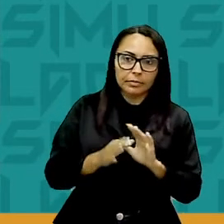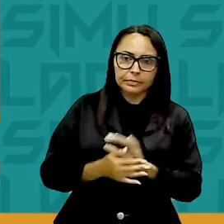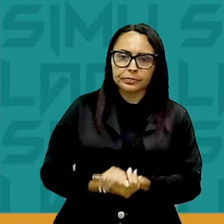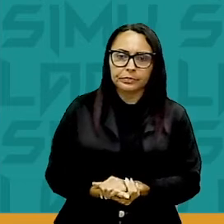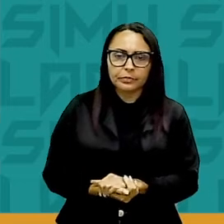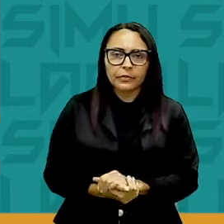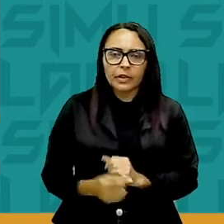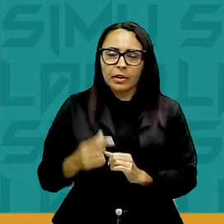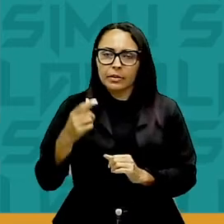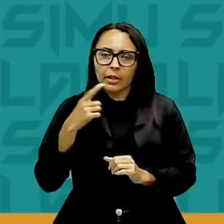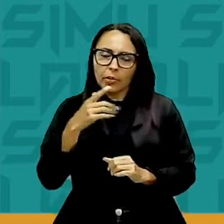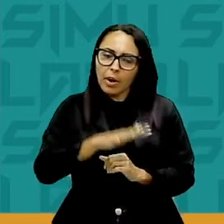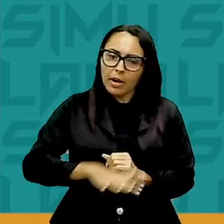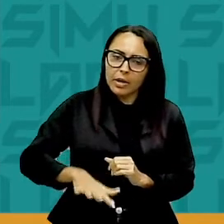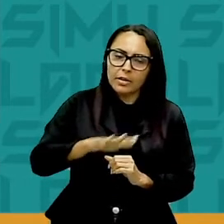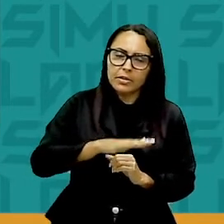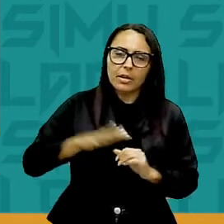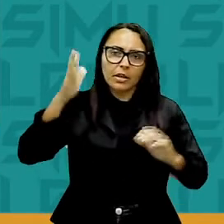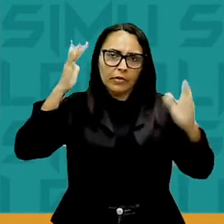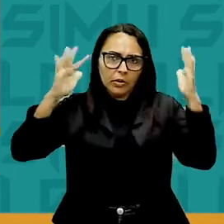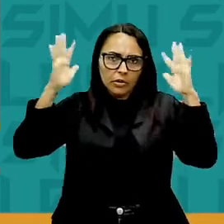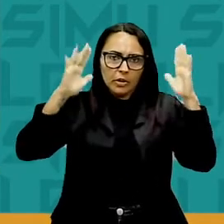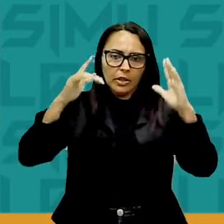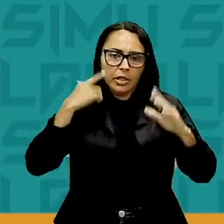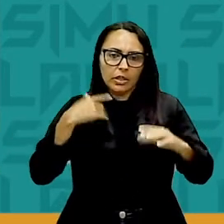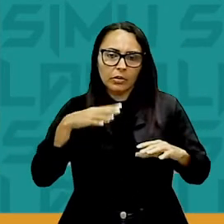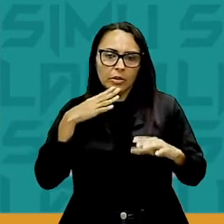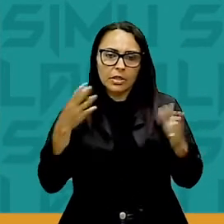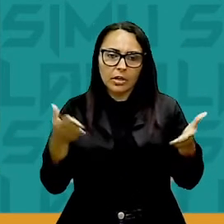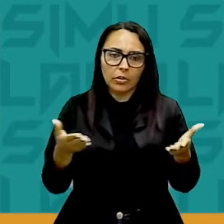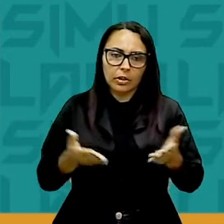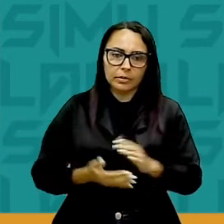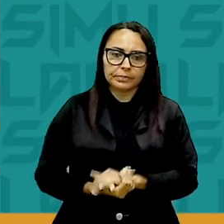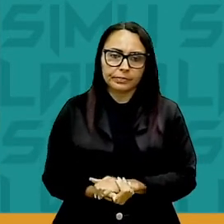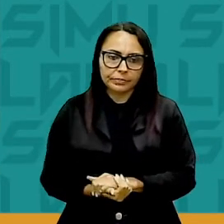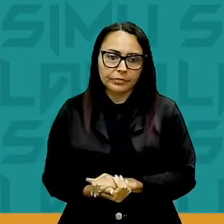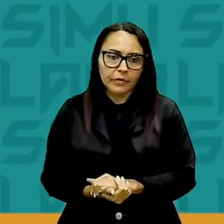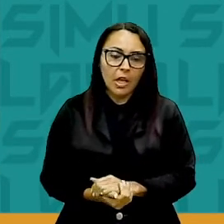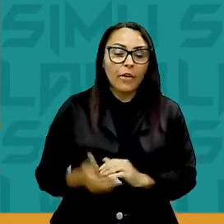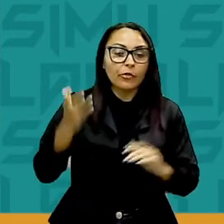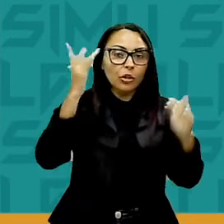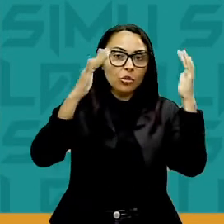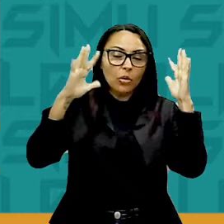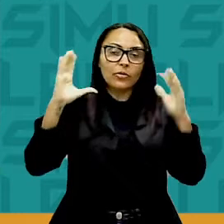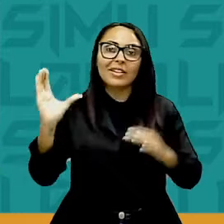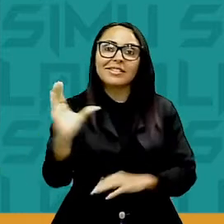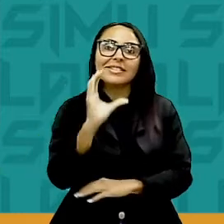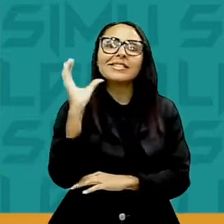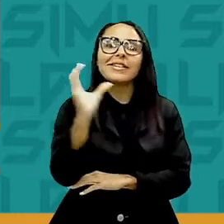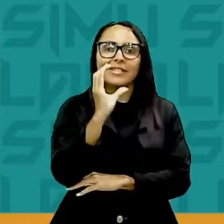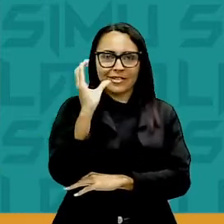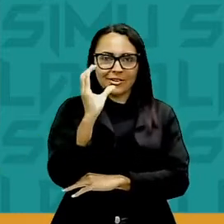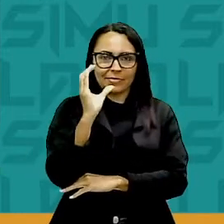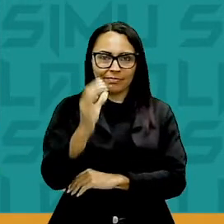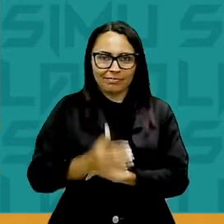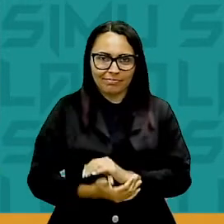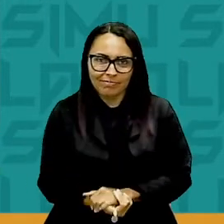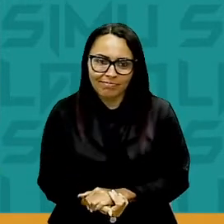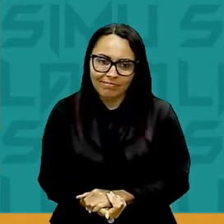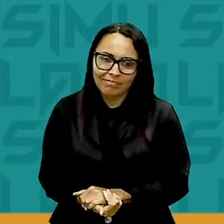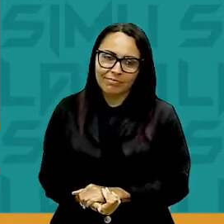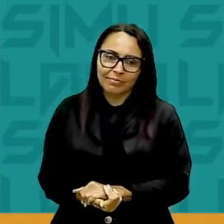Tem uma areazinha da filosofia que nós vamos conhecer agora, chamada filosofia da